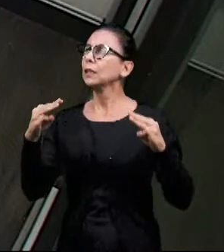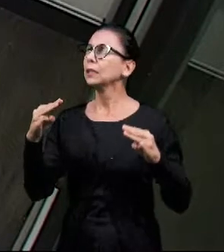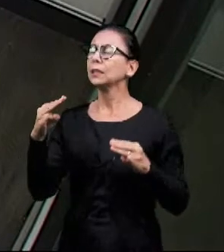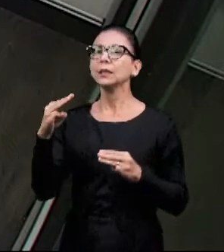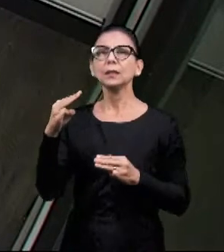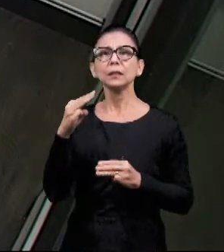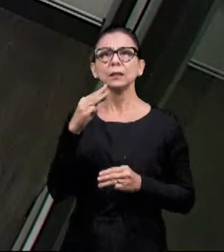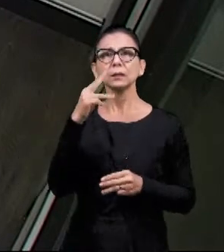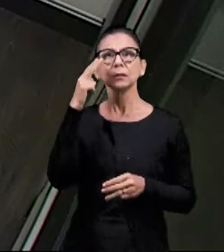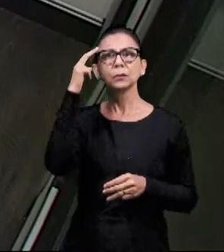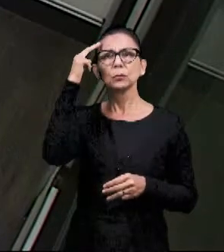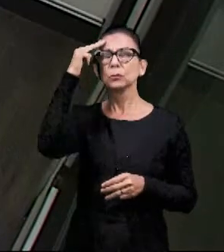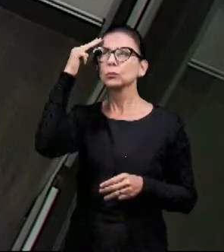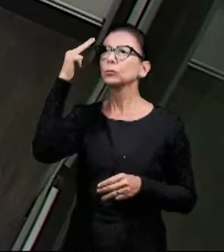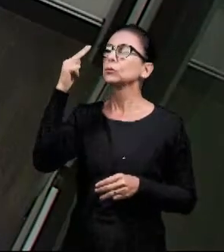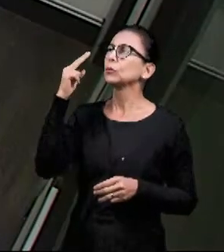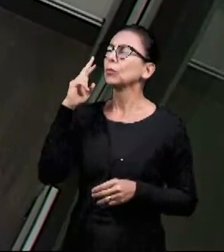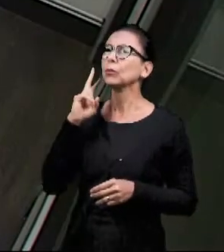que eu tive.